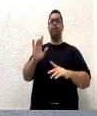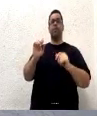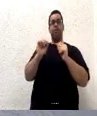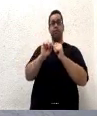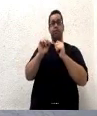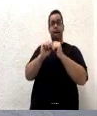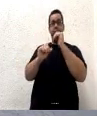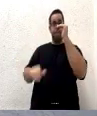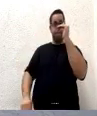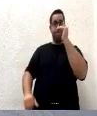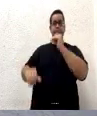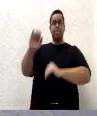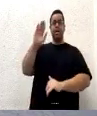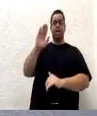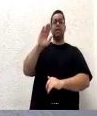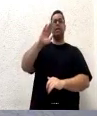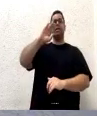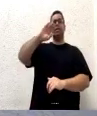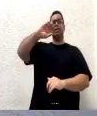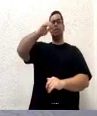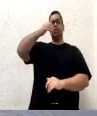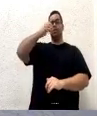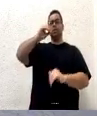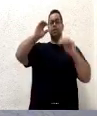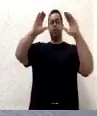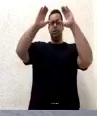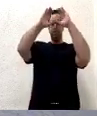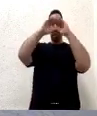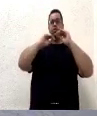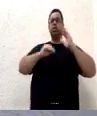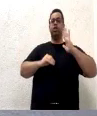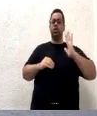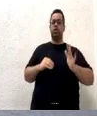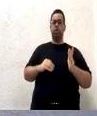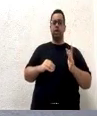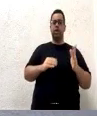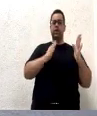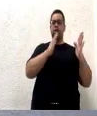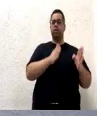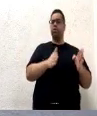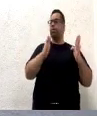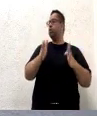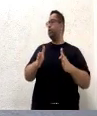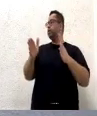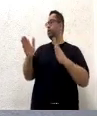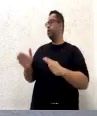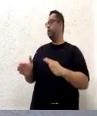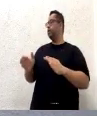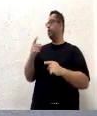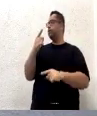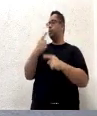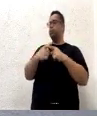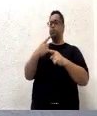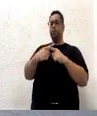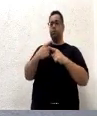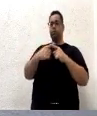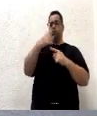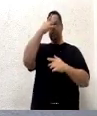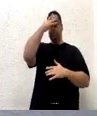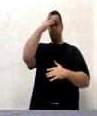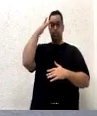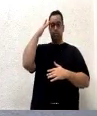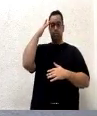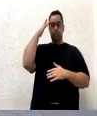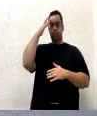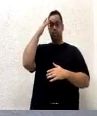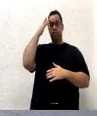já tem equipe pré-definida, organizada, quem são as pessoas que vão ficar até o horário